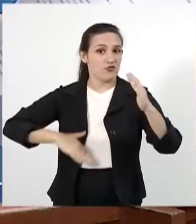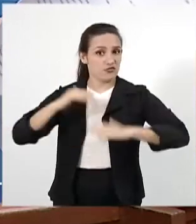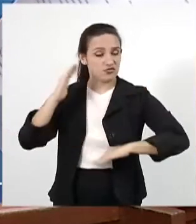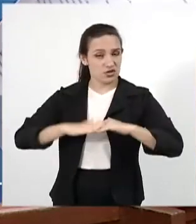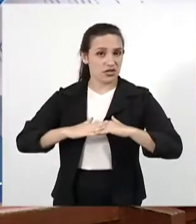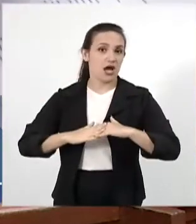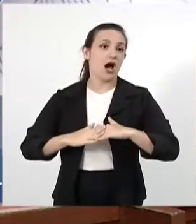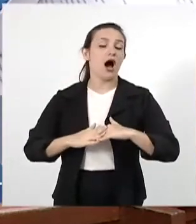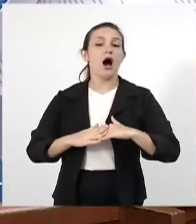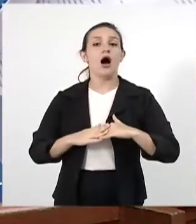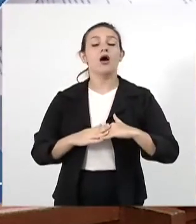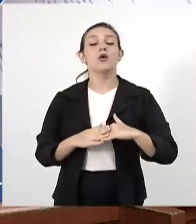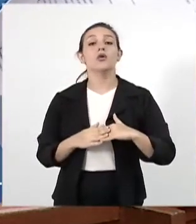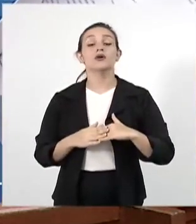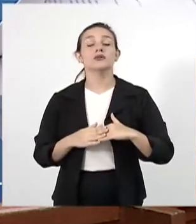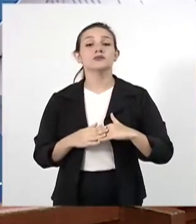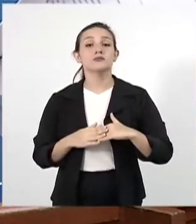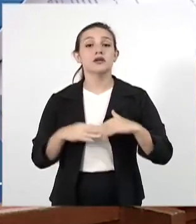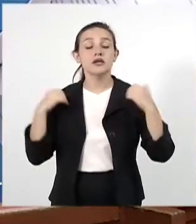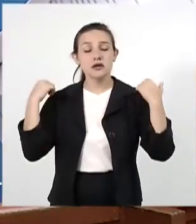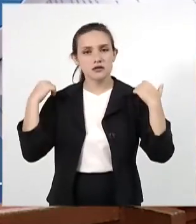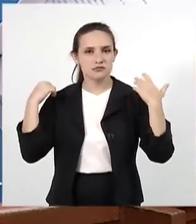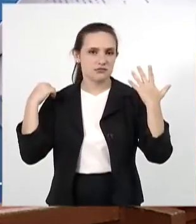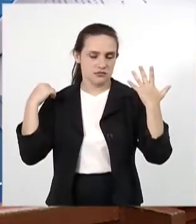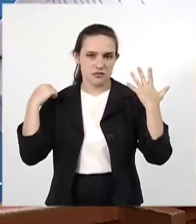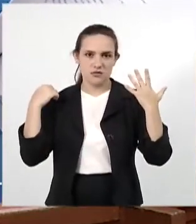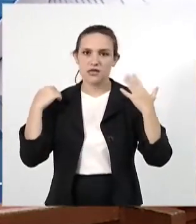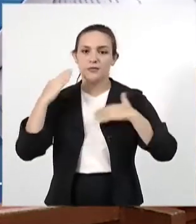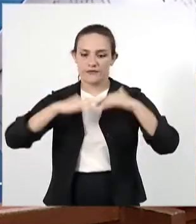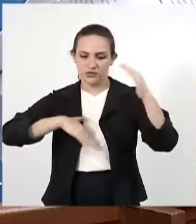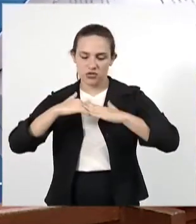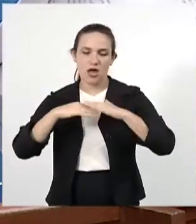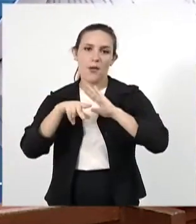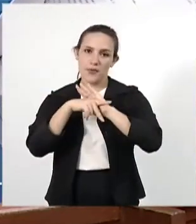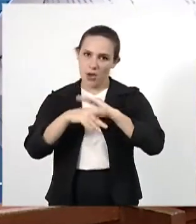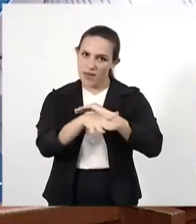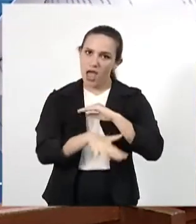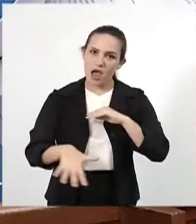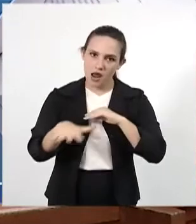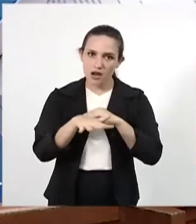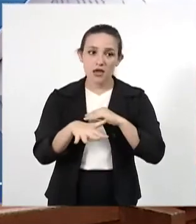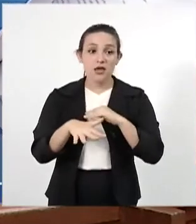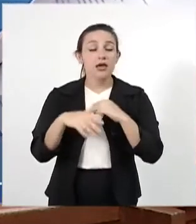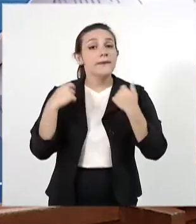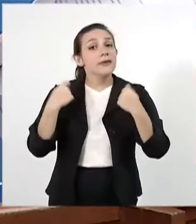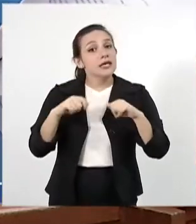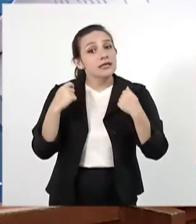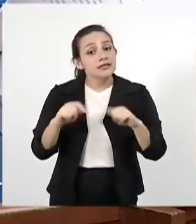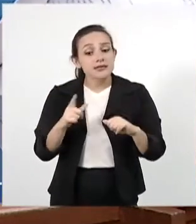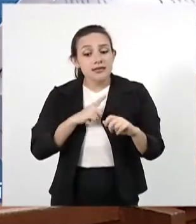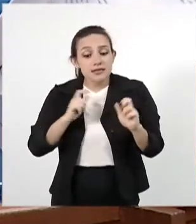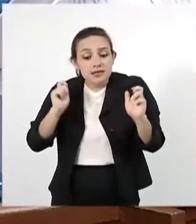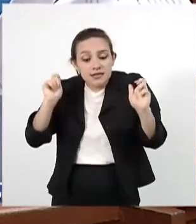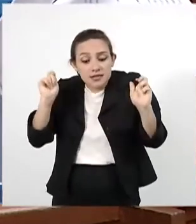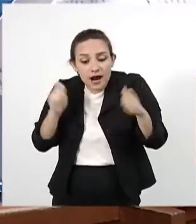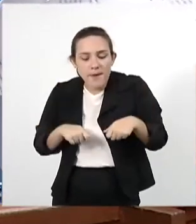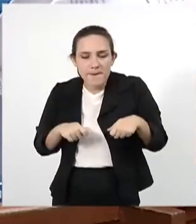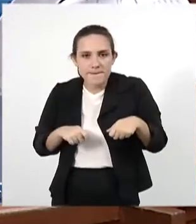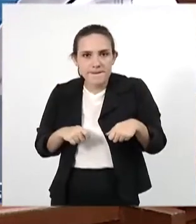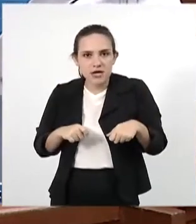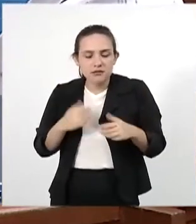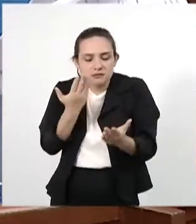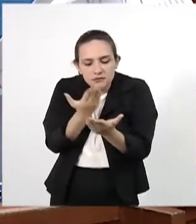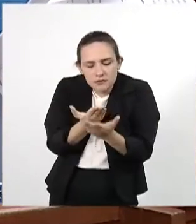reserva, quando a situação assim o exigir ou em vista da capacidade técnica ou científica